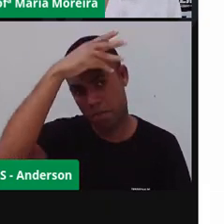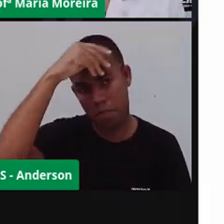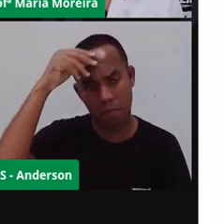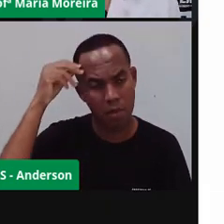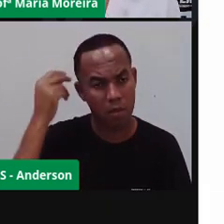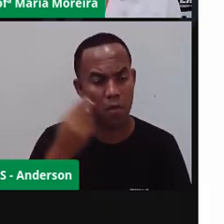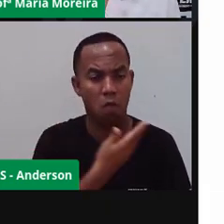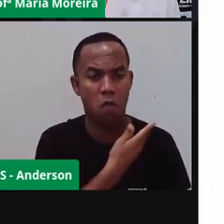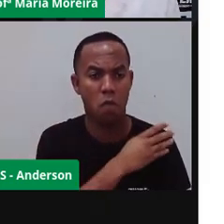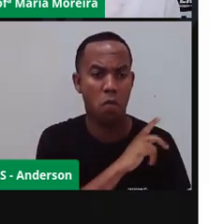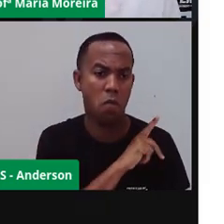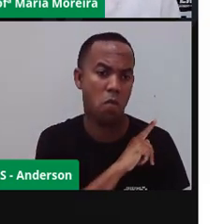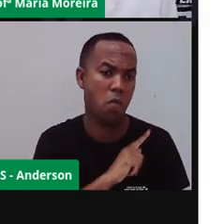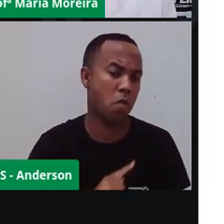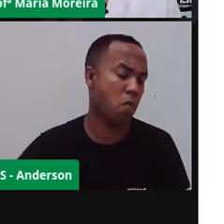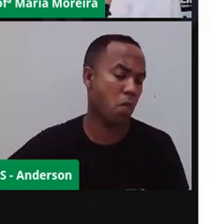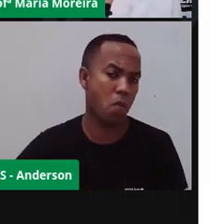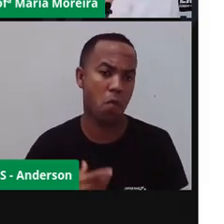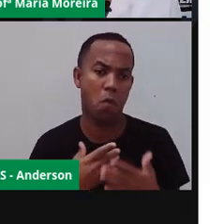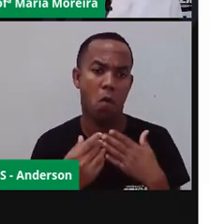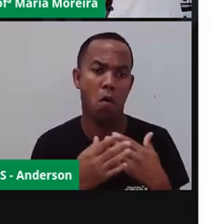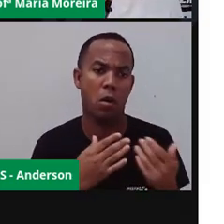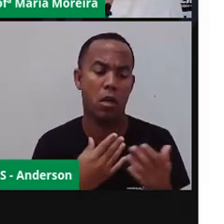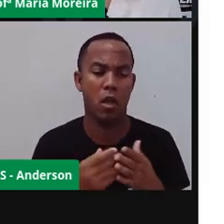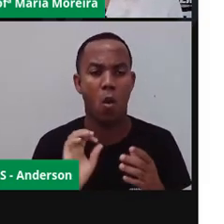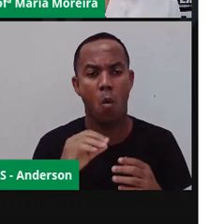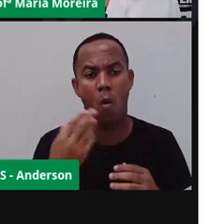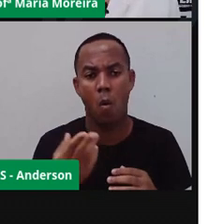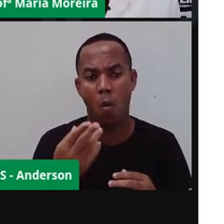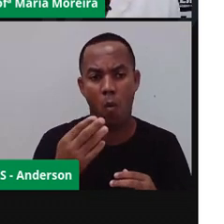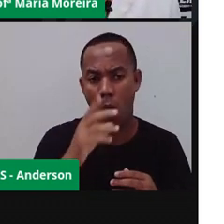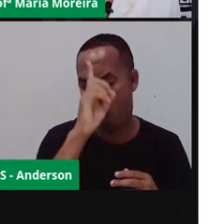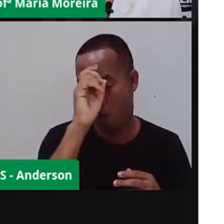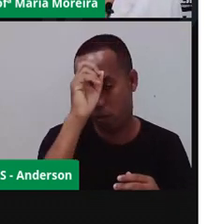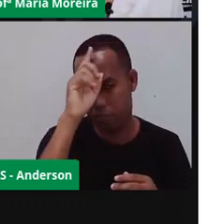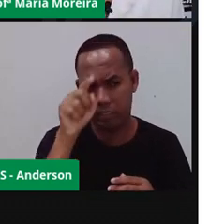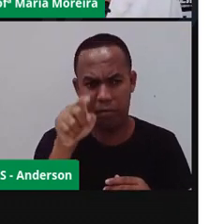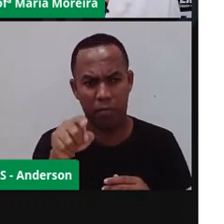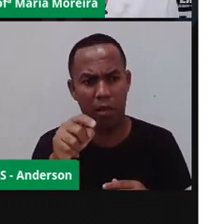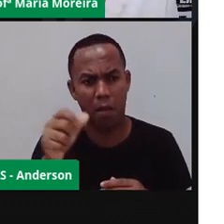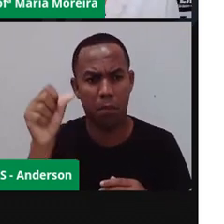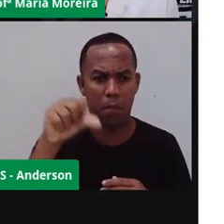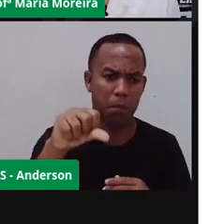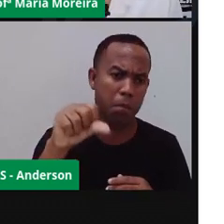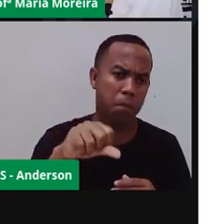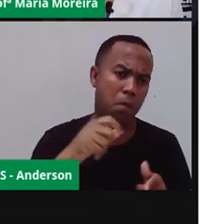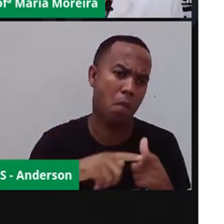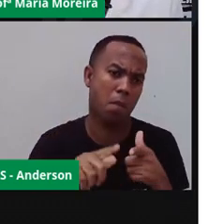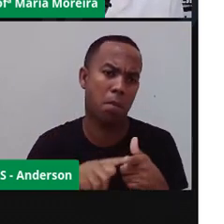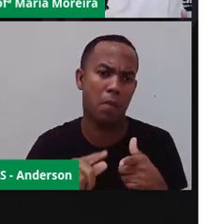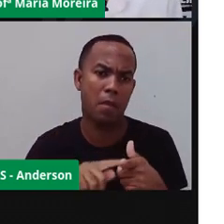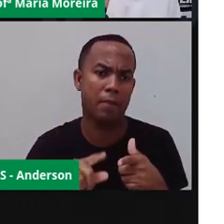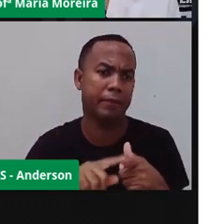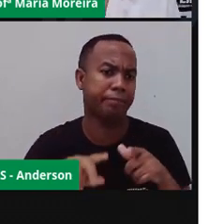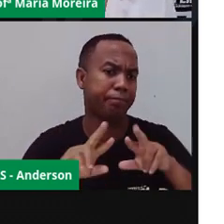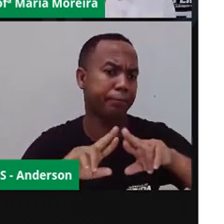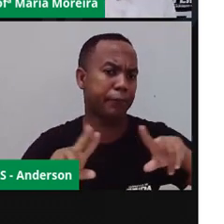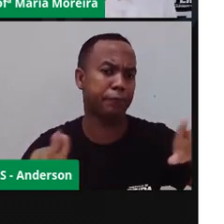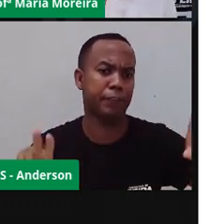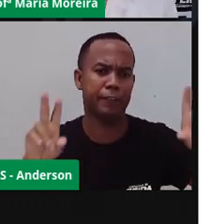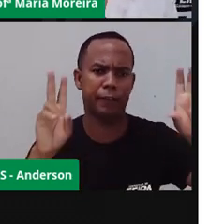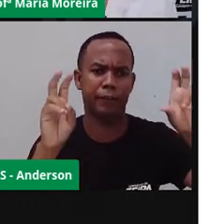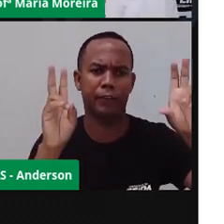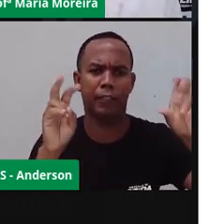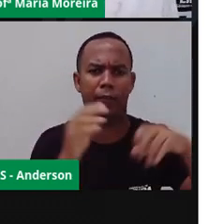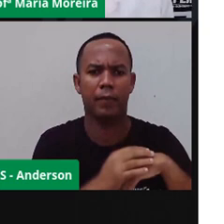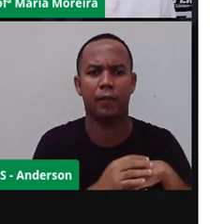o governador, que ele fale sobre o hospital público, né? Que está passando por problemas, que ele fale como essa